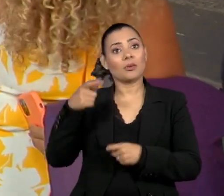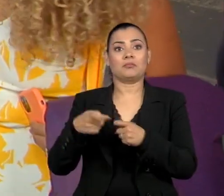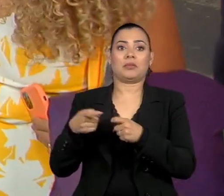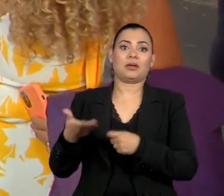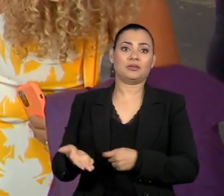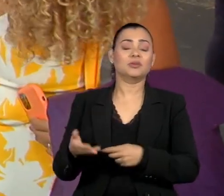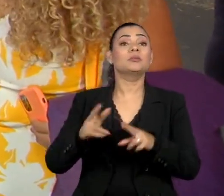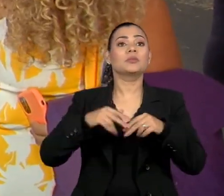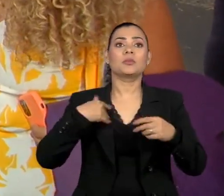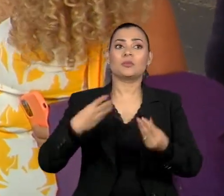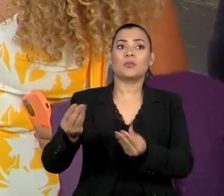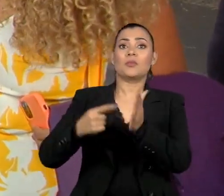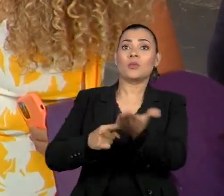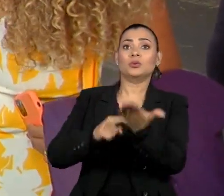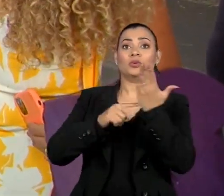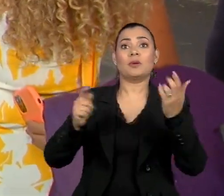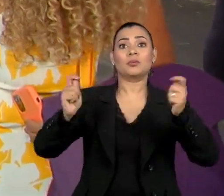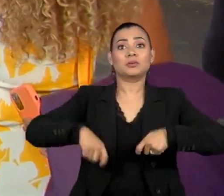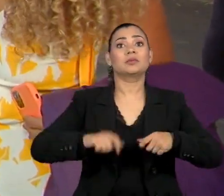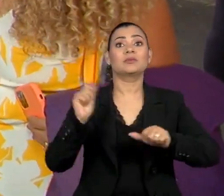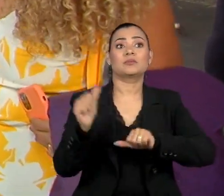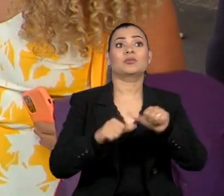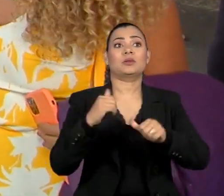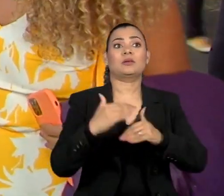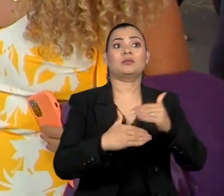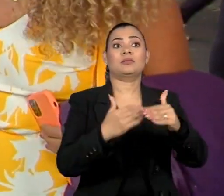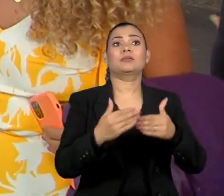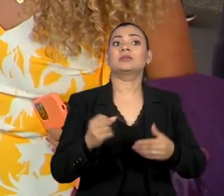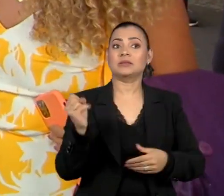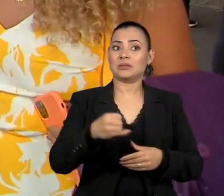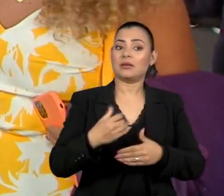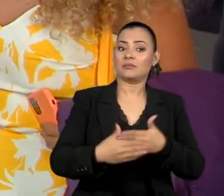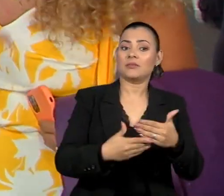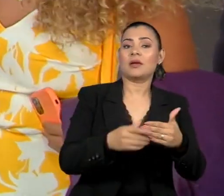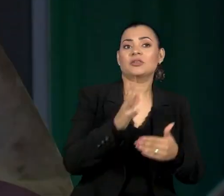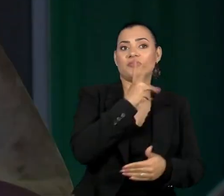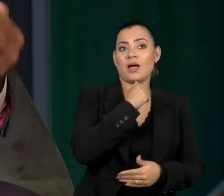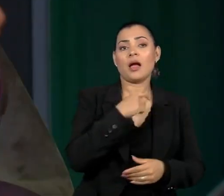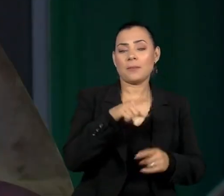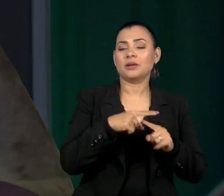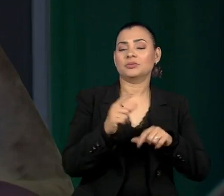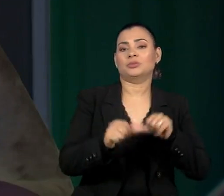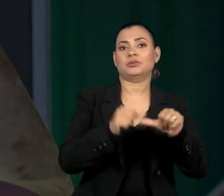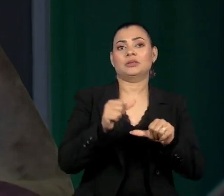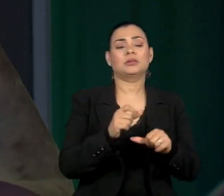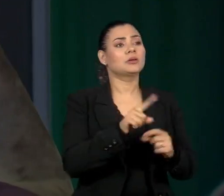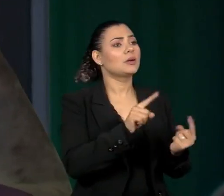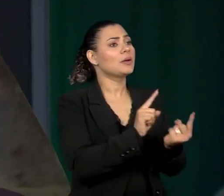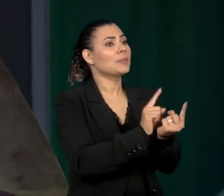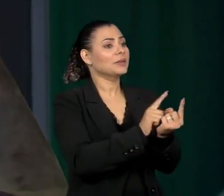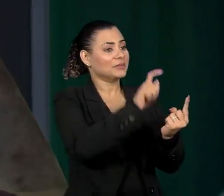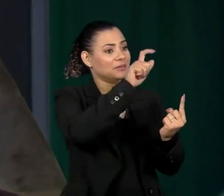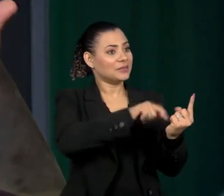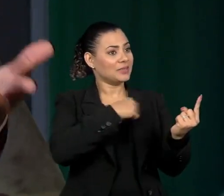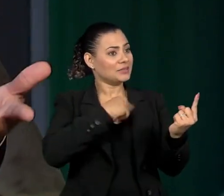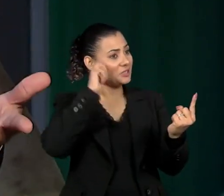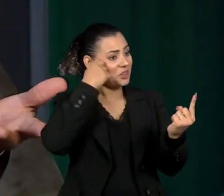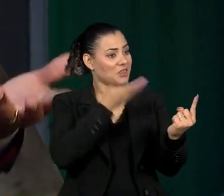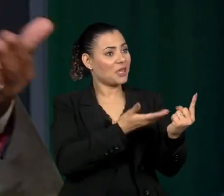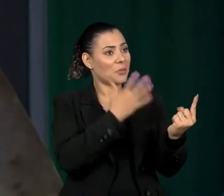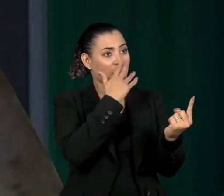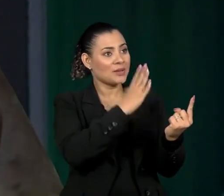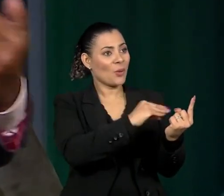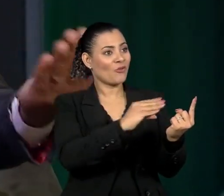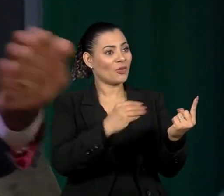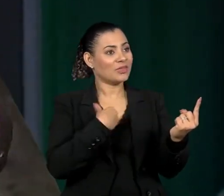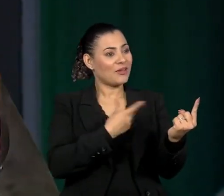é possível e que as coisas realmente estão mudando. A passos curtos, mas estão mudando. O paciente negro se sente mais confortável,